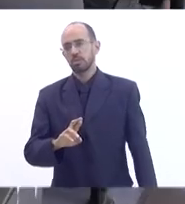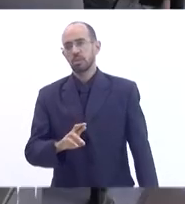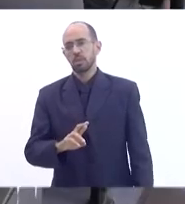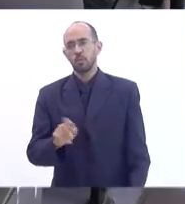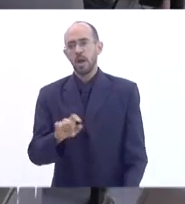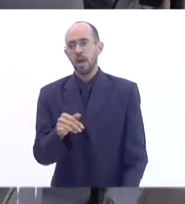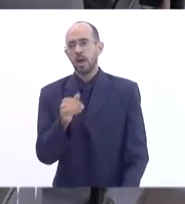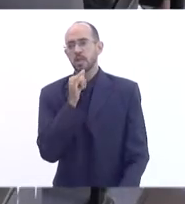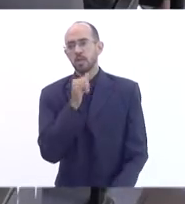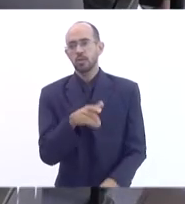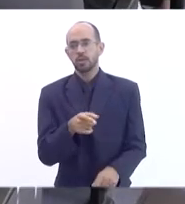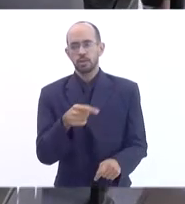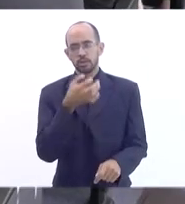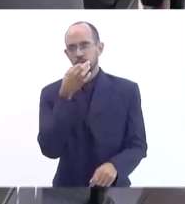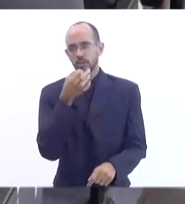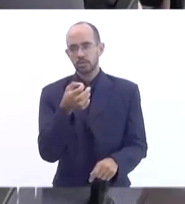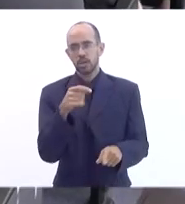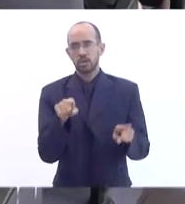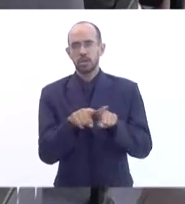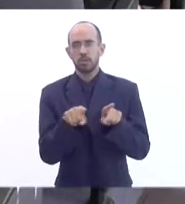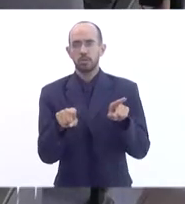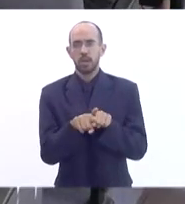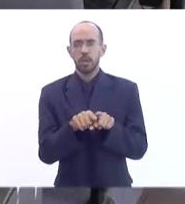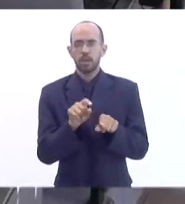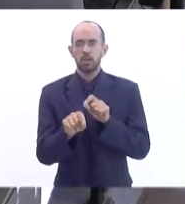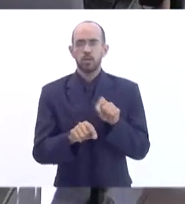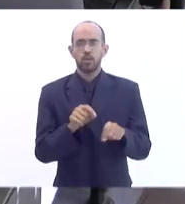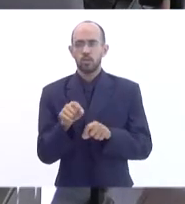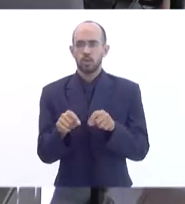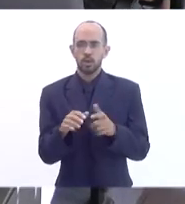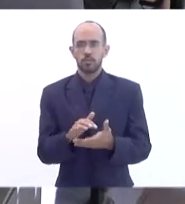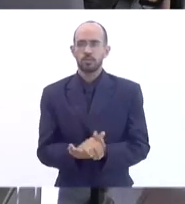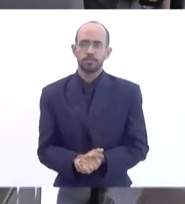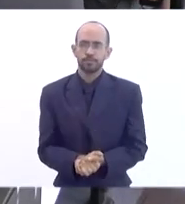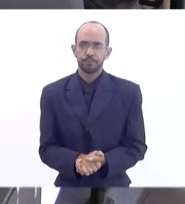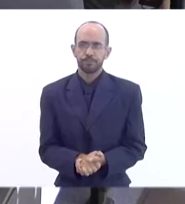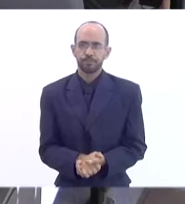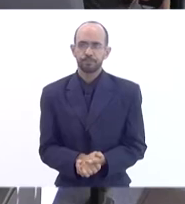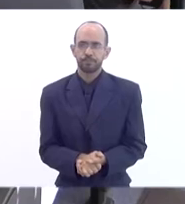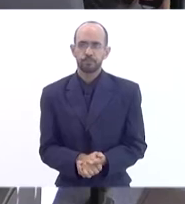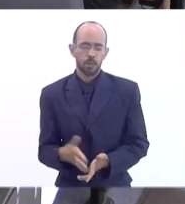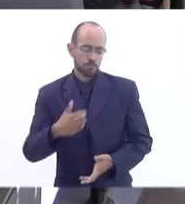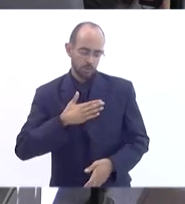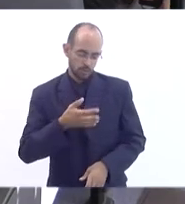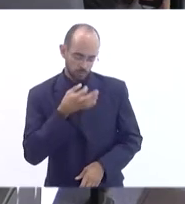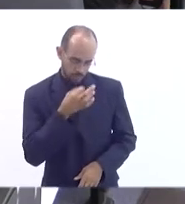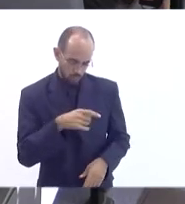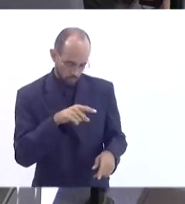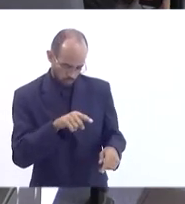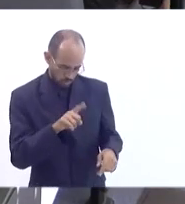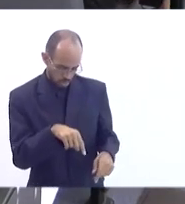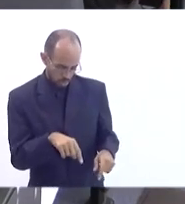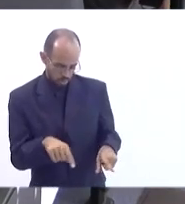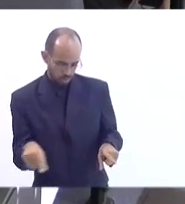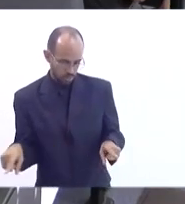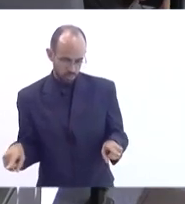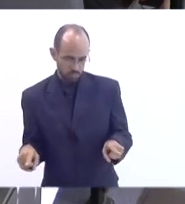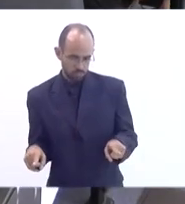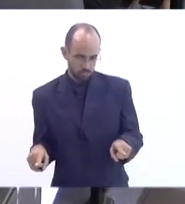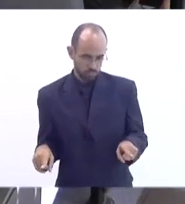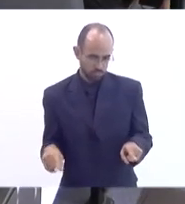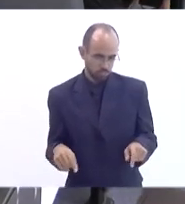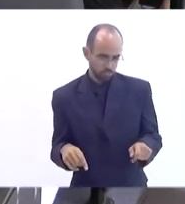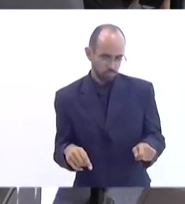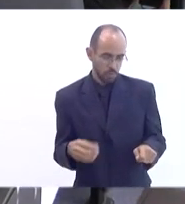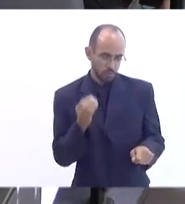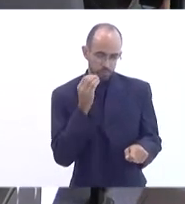parte para uma recomendação que eu diria que deve ser a premissa da